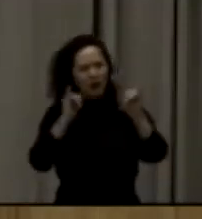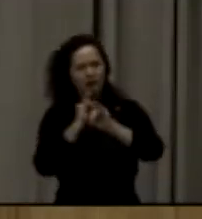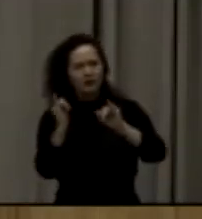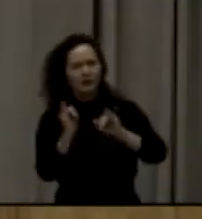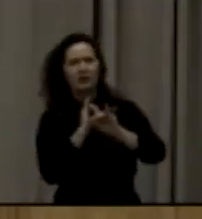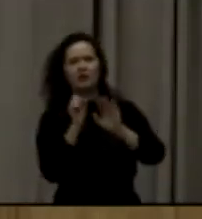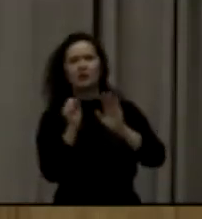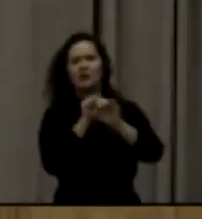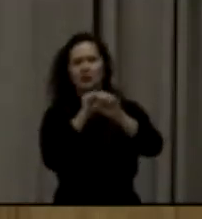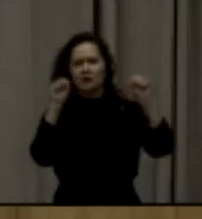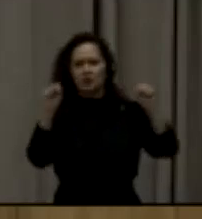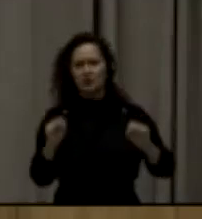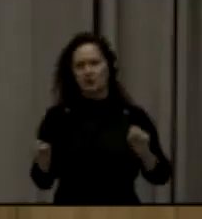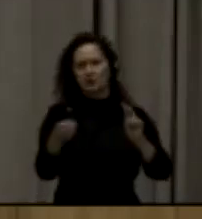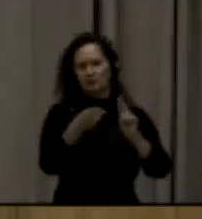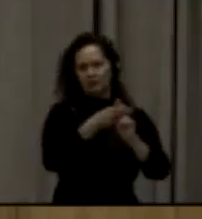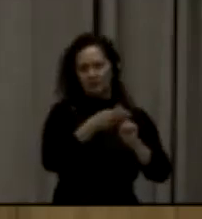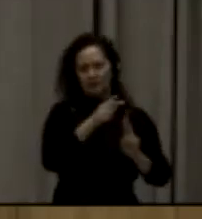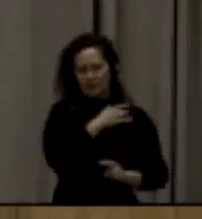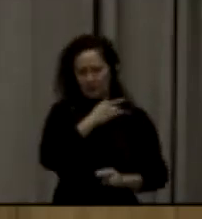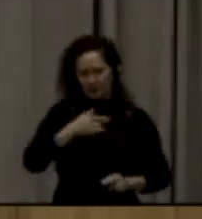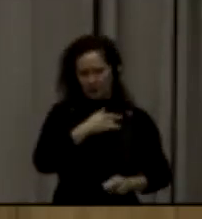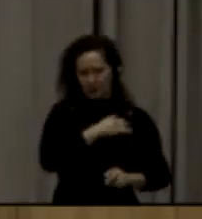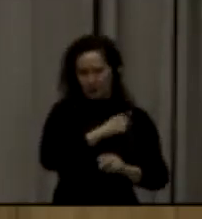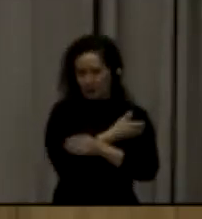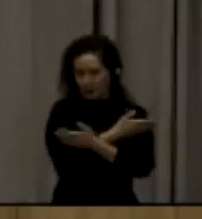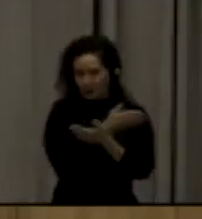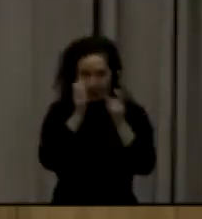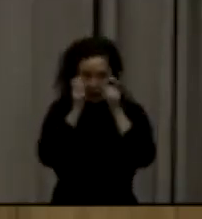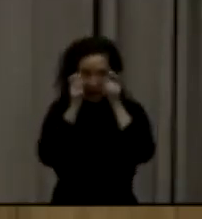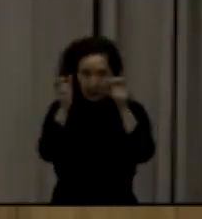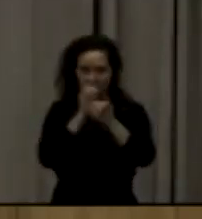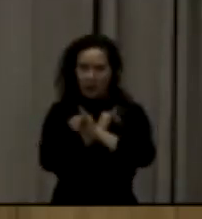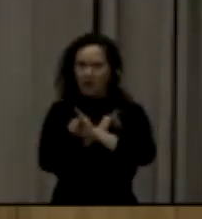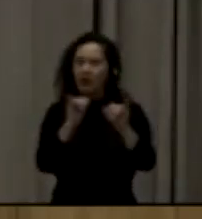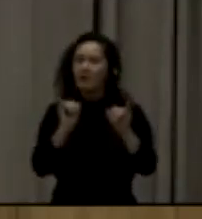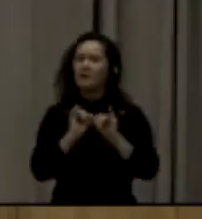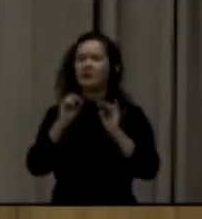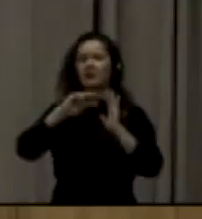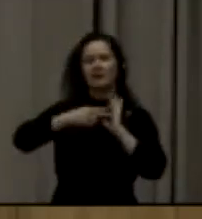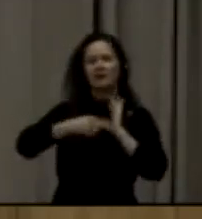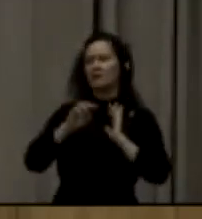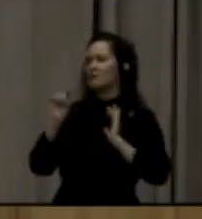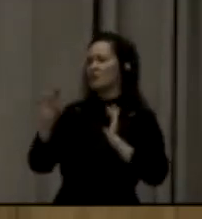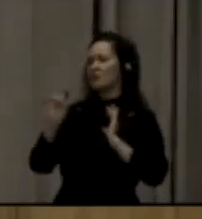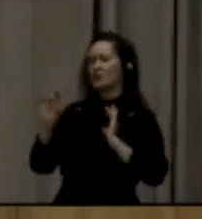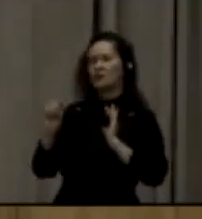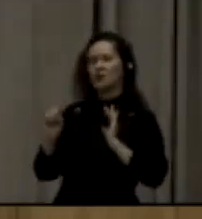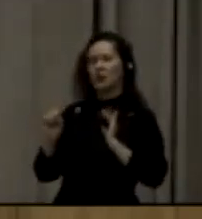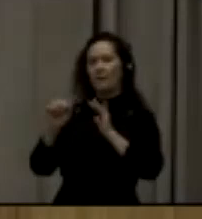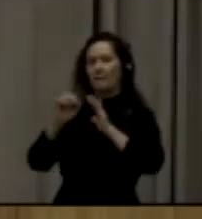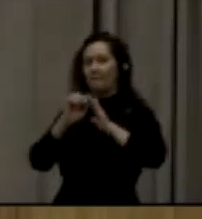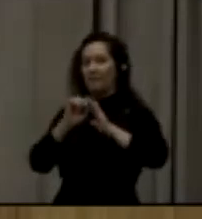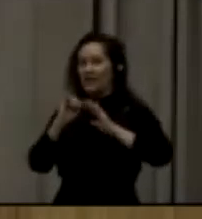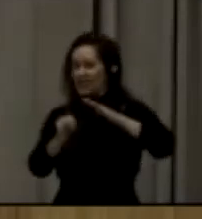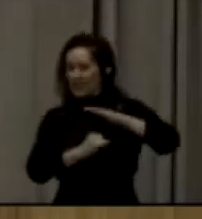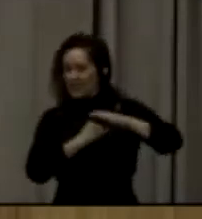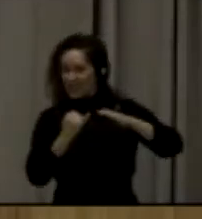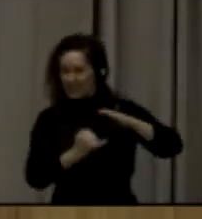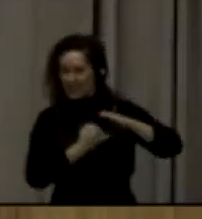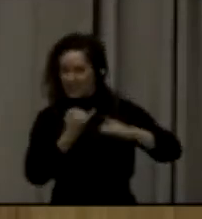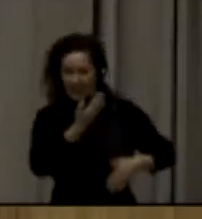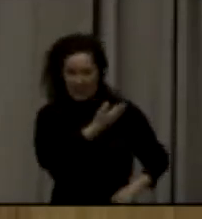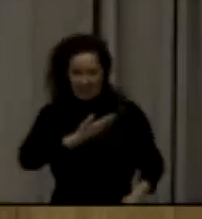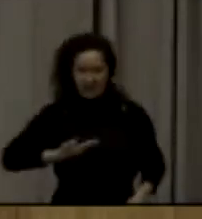é preciso publicizar os sistemas de saúde. E aqui eu queria chamar a atenção, publicizar não significa estatizar, nós temos um